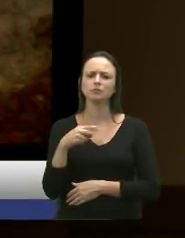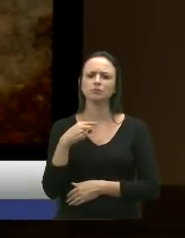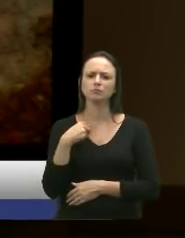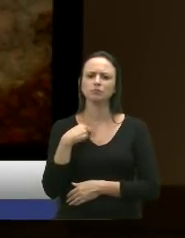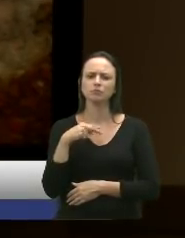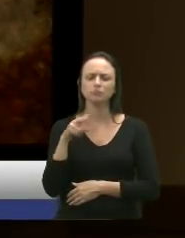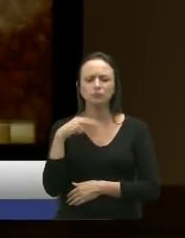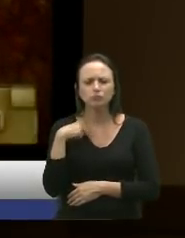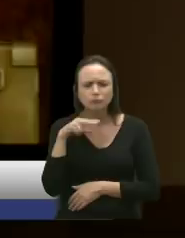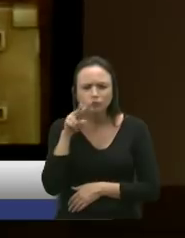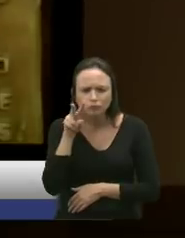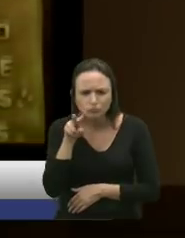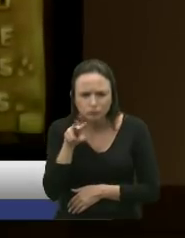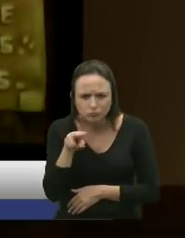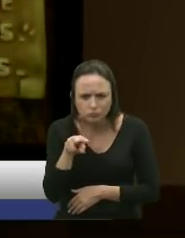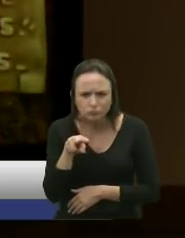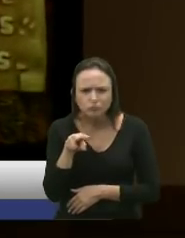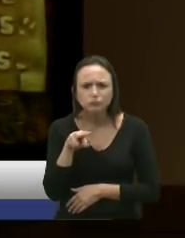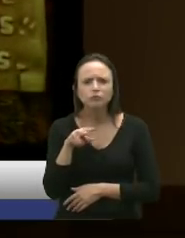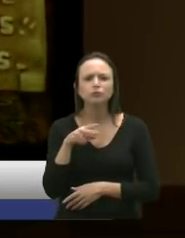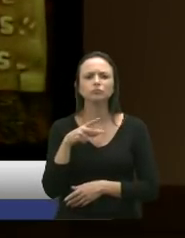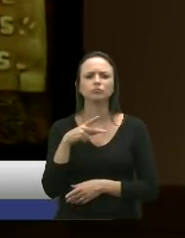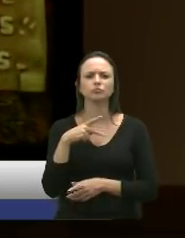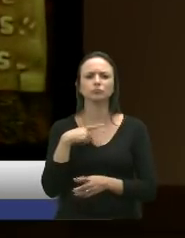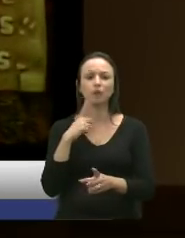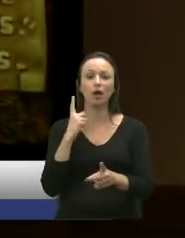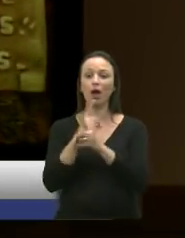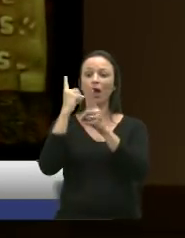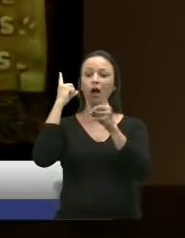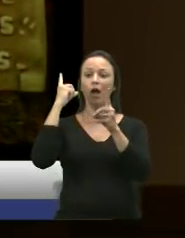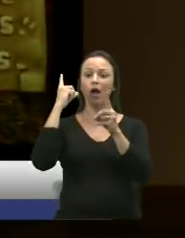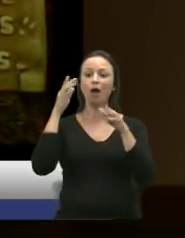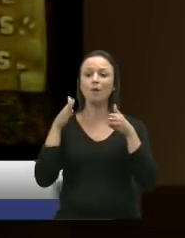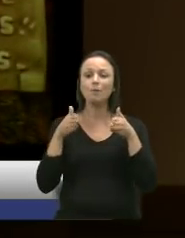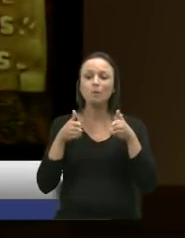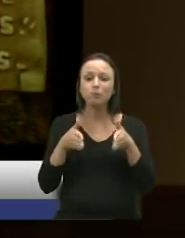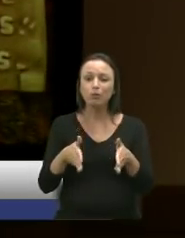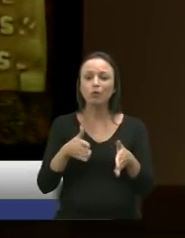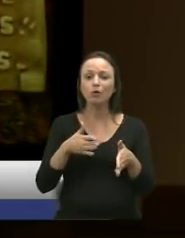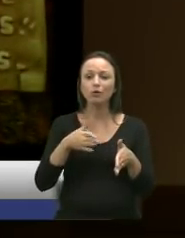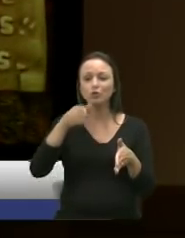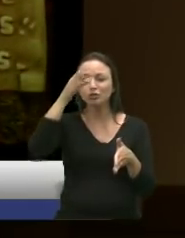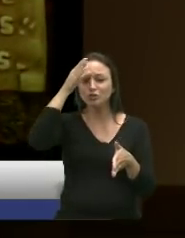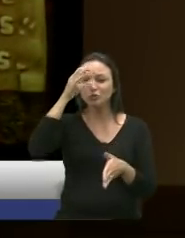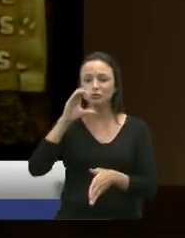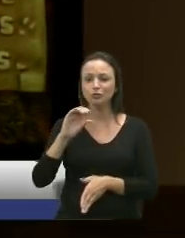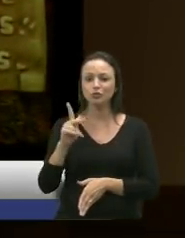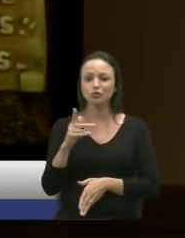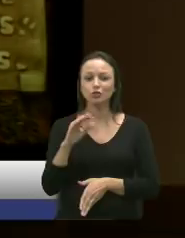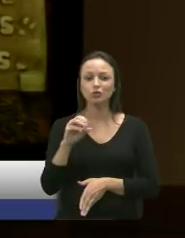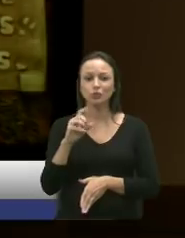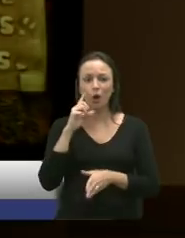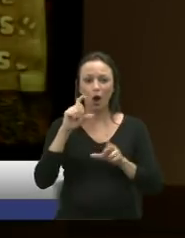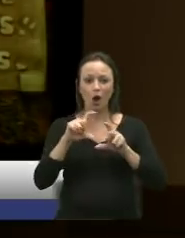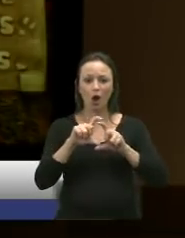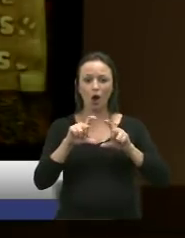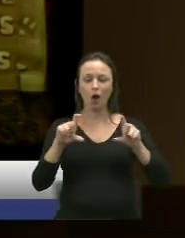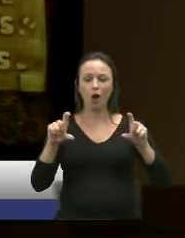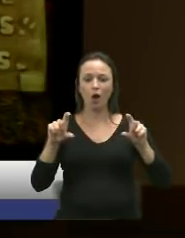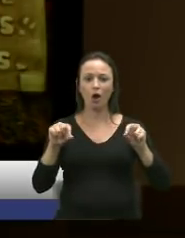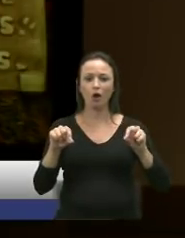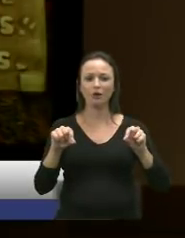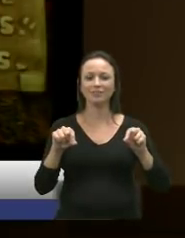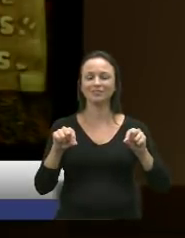não foi a surpresa? Sem querer, encontrei o túmulo do tio Chico. A mensagem final do seu túmulo dispensa